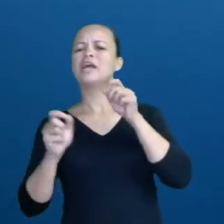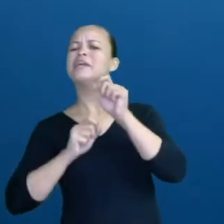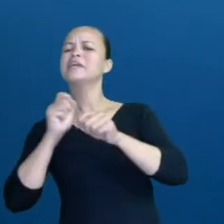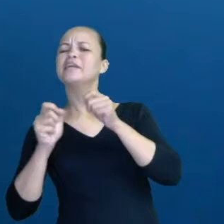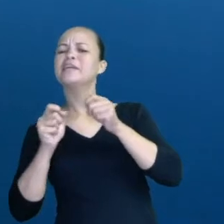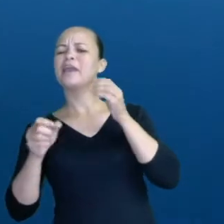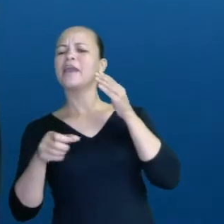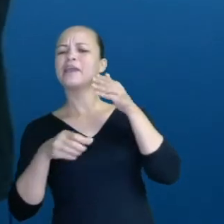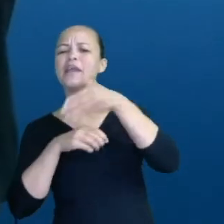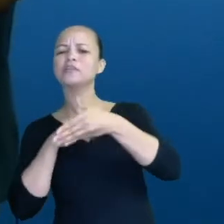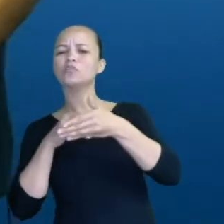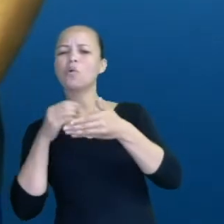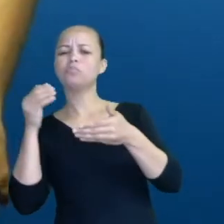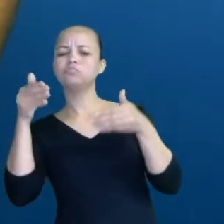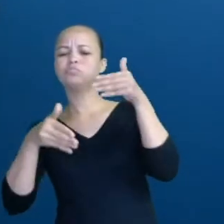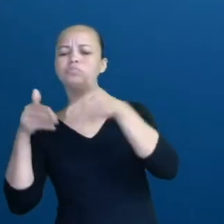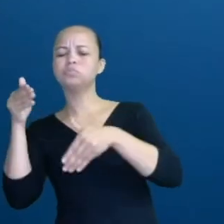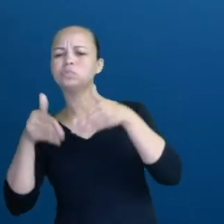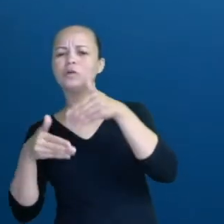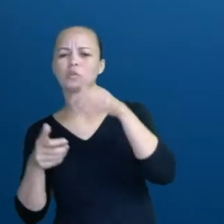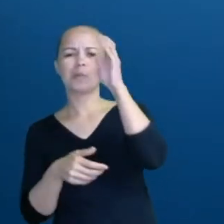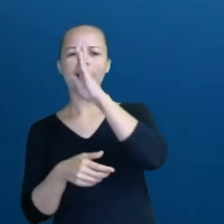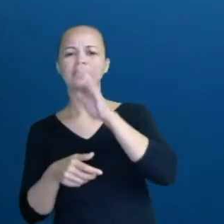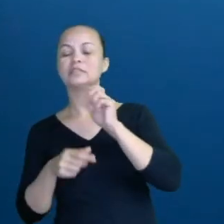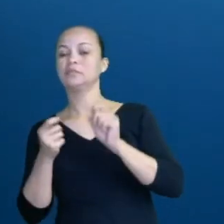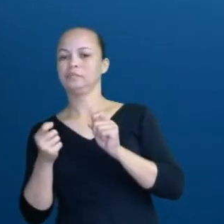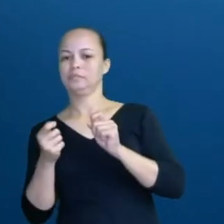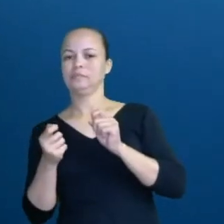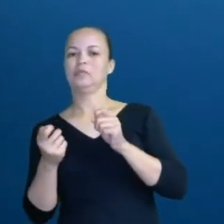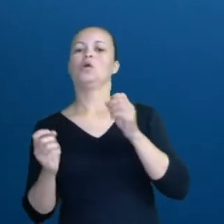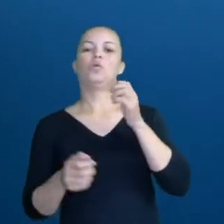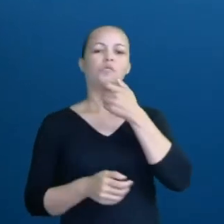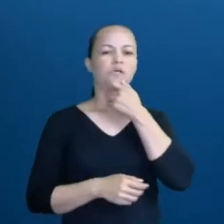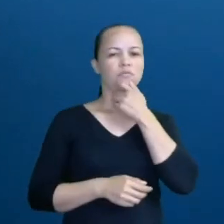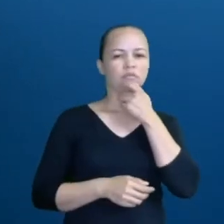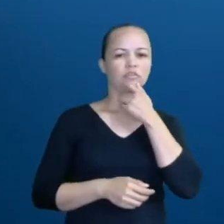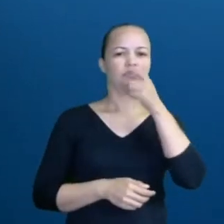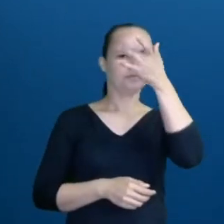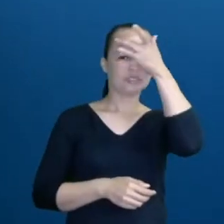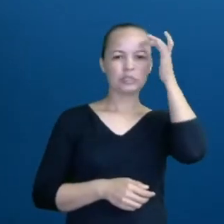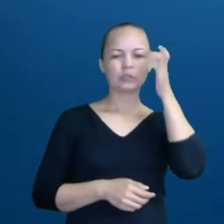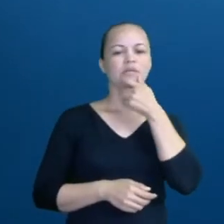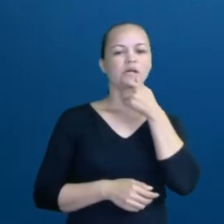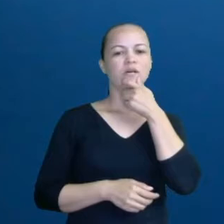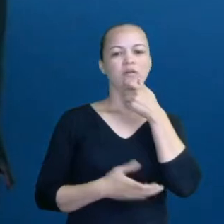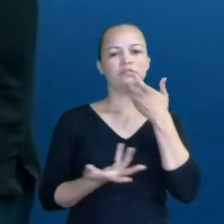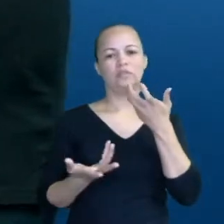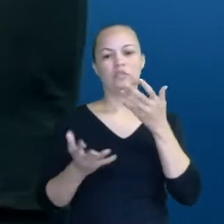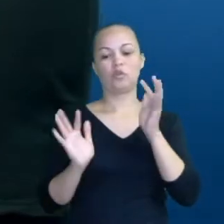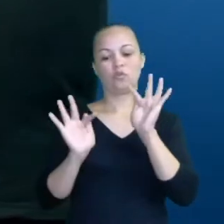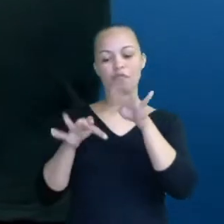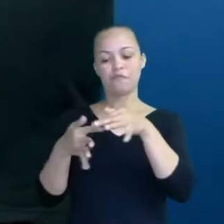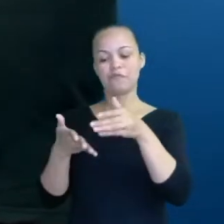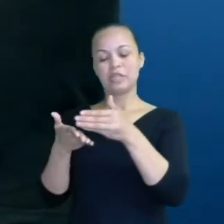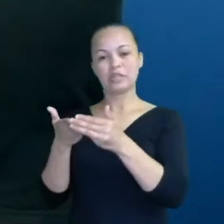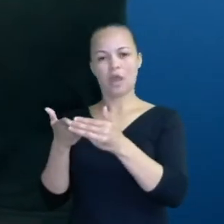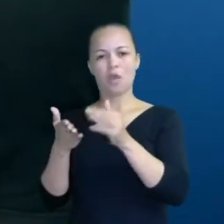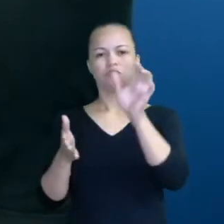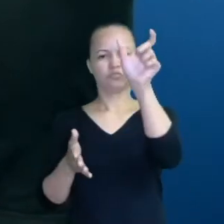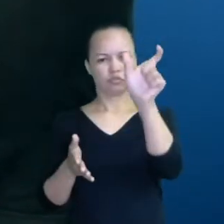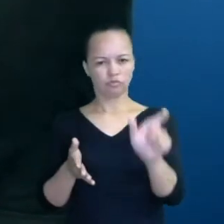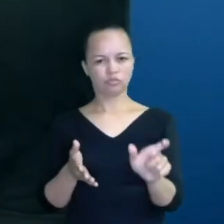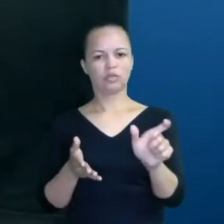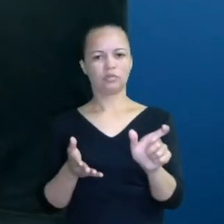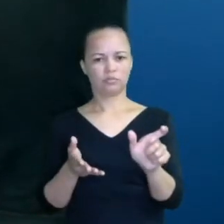muitos estrangeiros. Percebam que o sujeito ele está aqui, no final da frase. Então, todas as vezes em